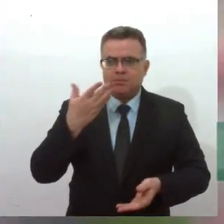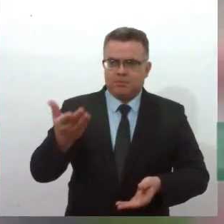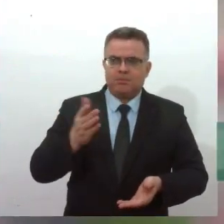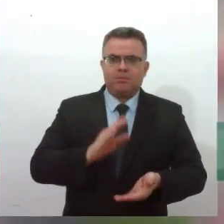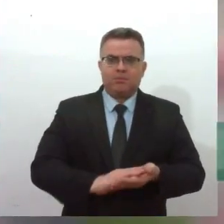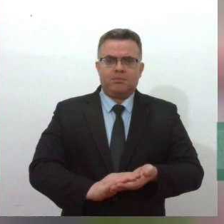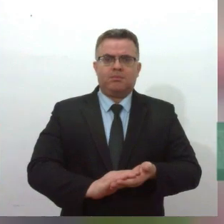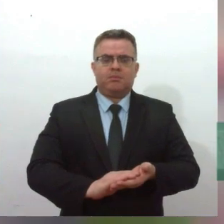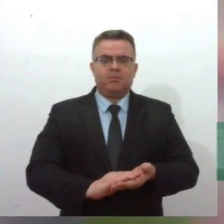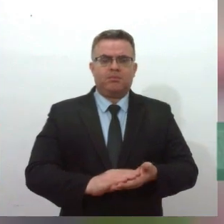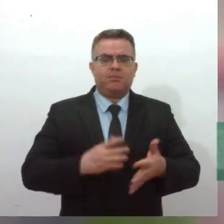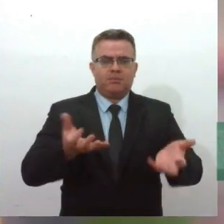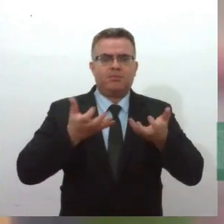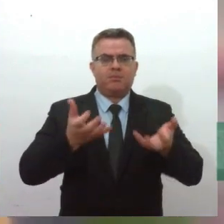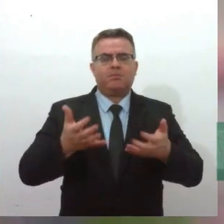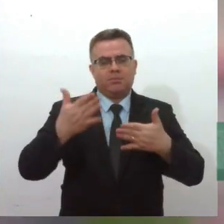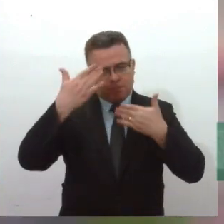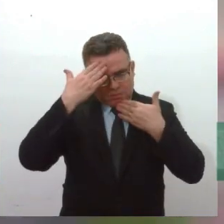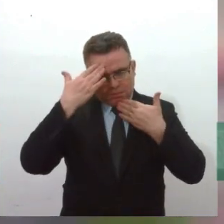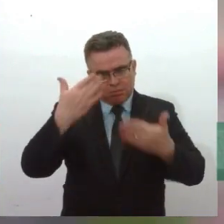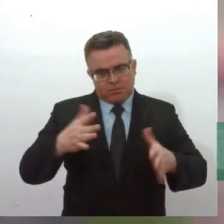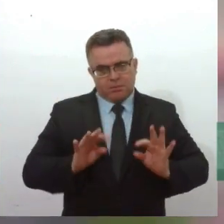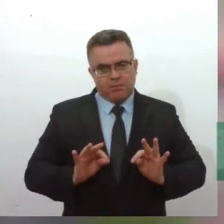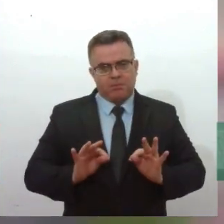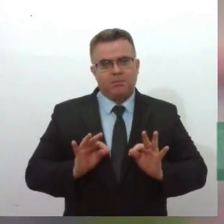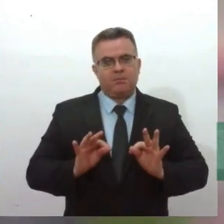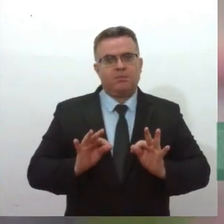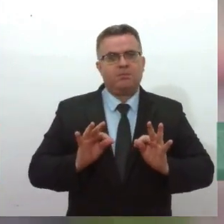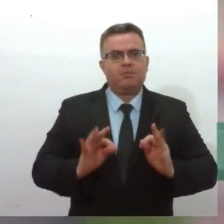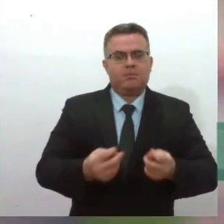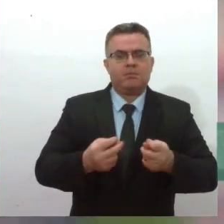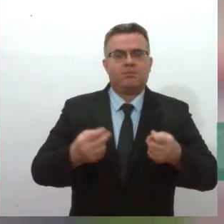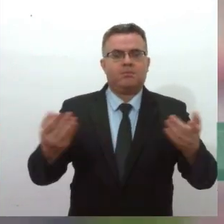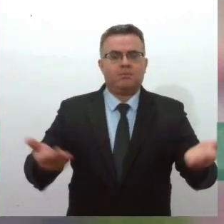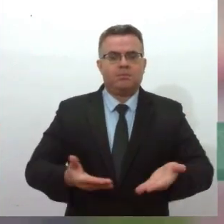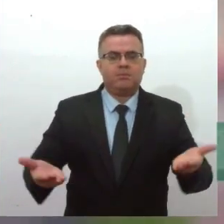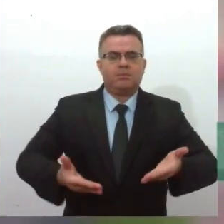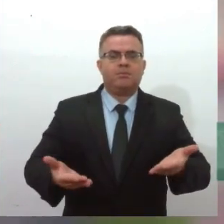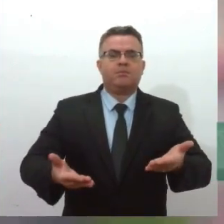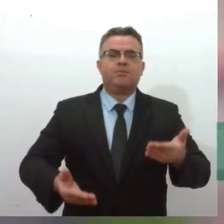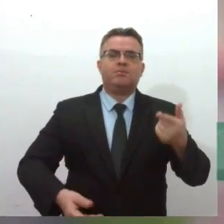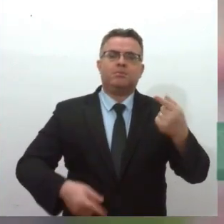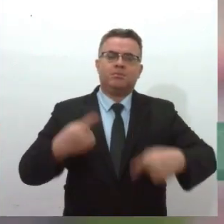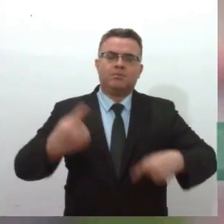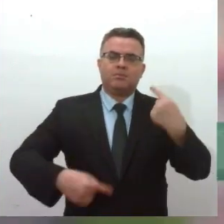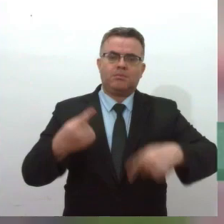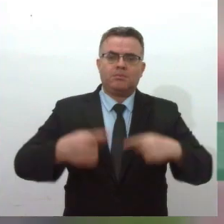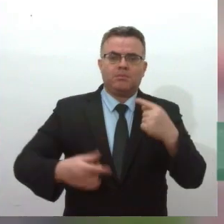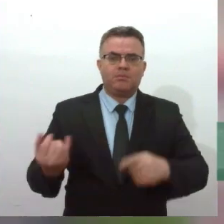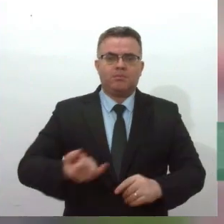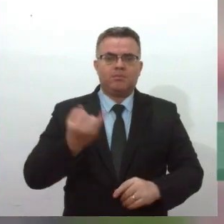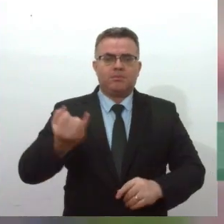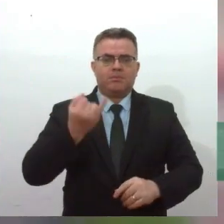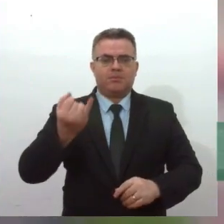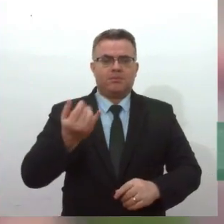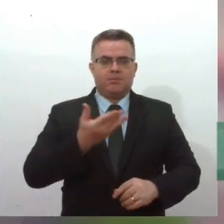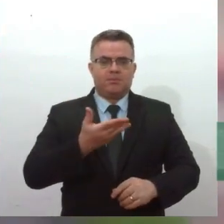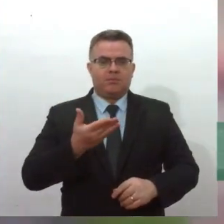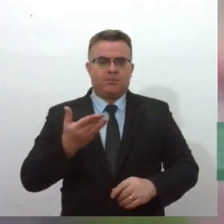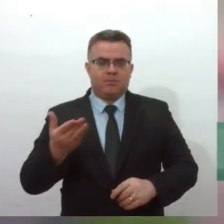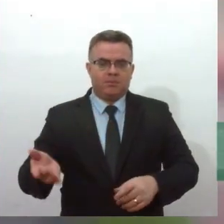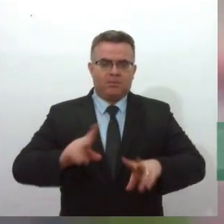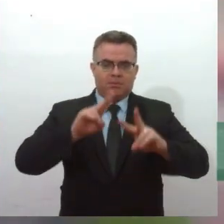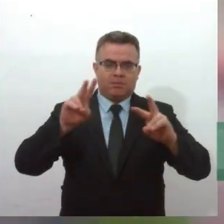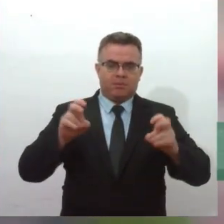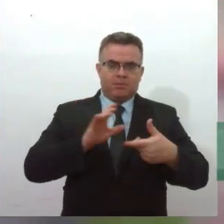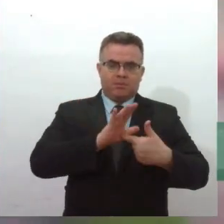Ah eu quero agradecer a todos que estavam comigo nesse debate importantíssimo a vocês que levantaram esse tema